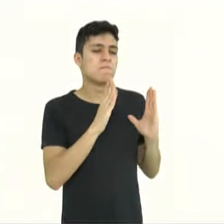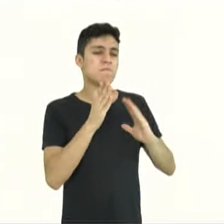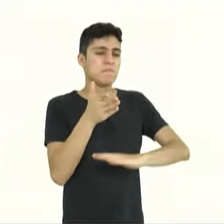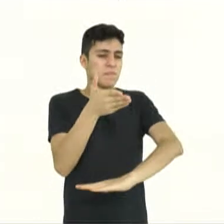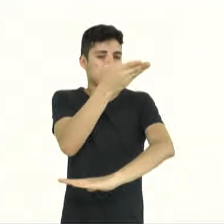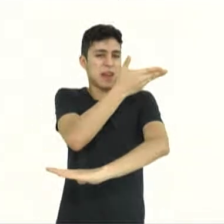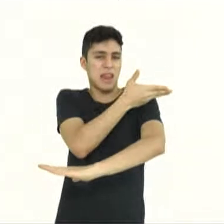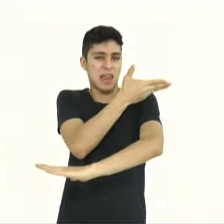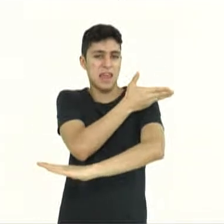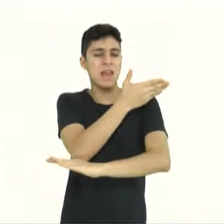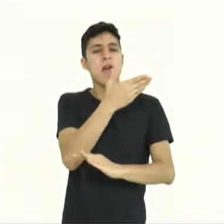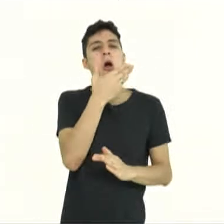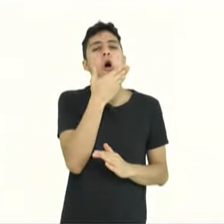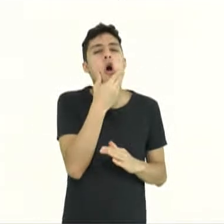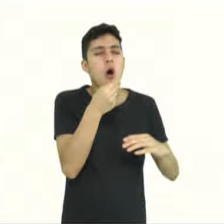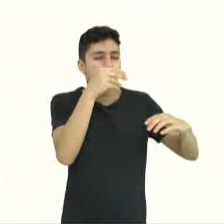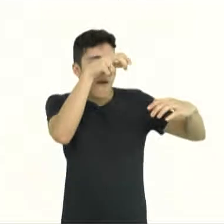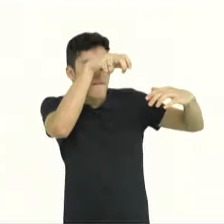cavernas